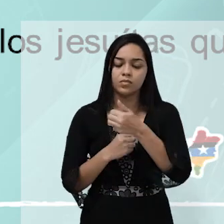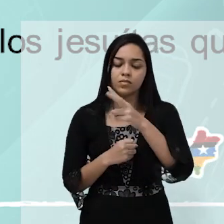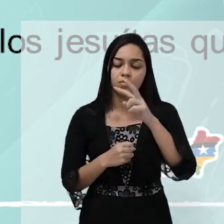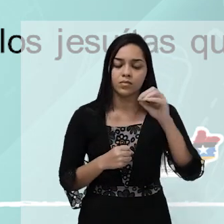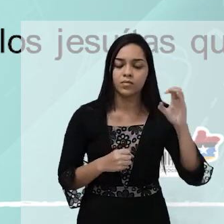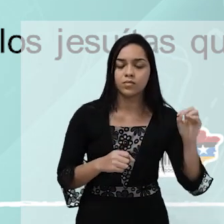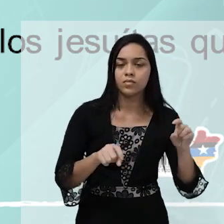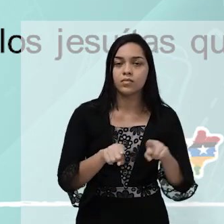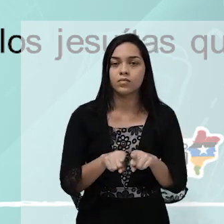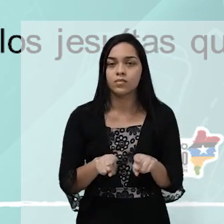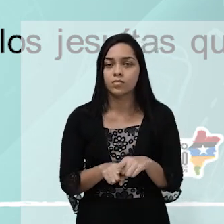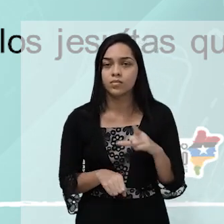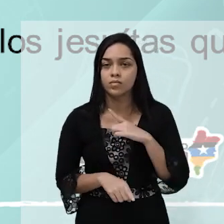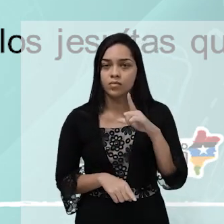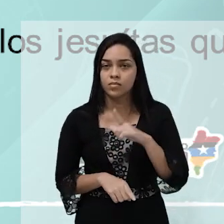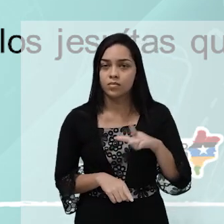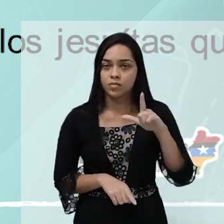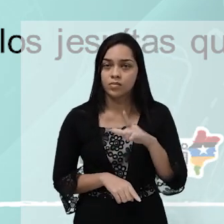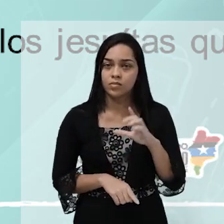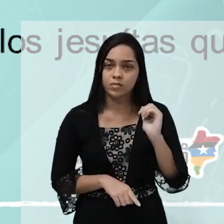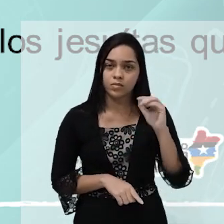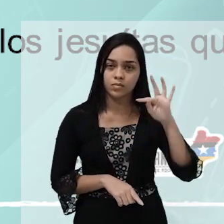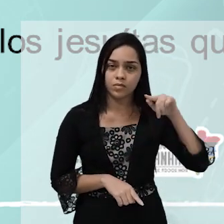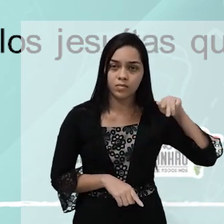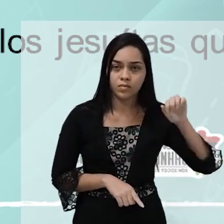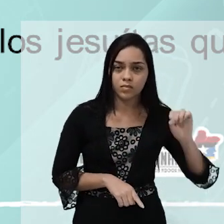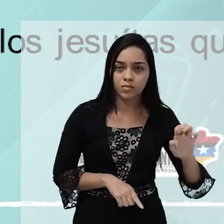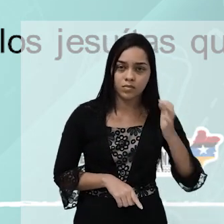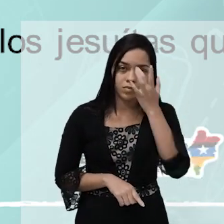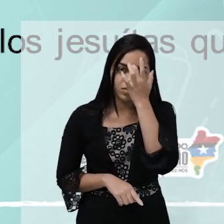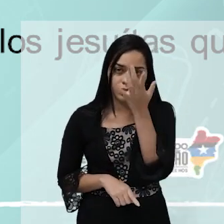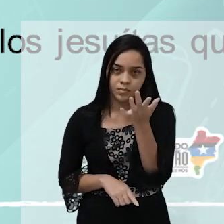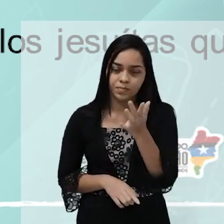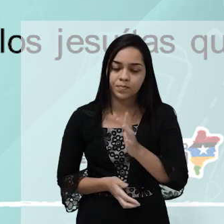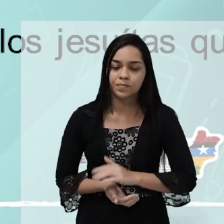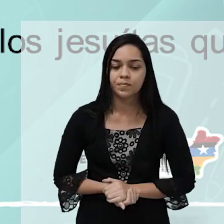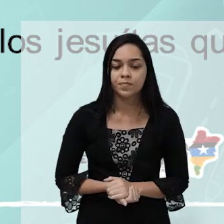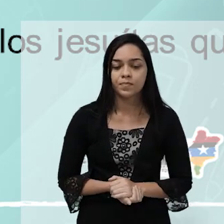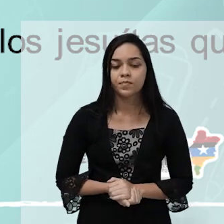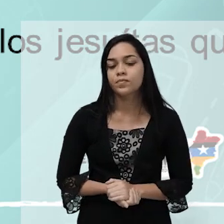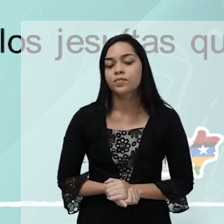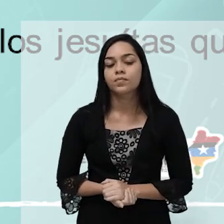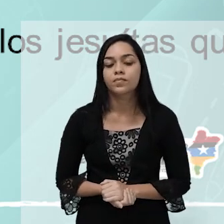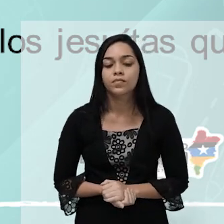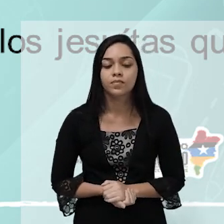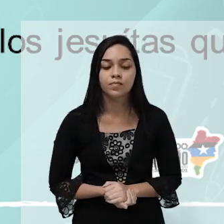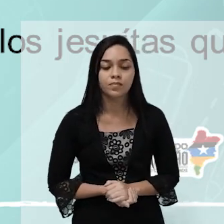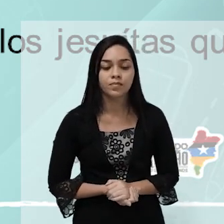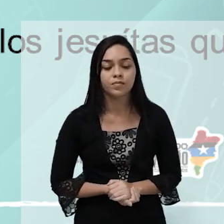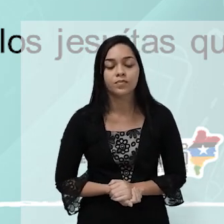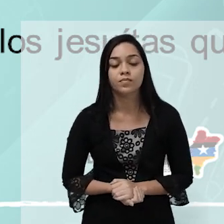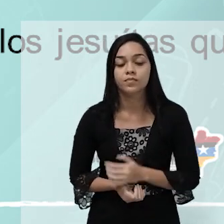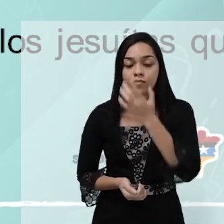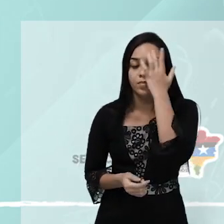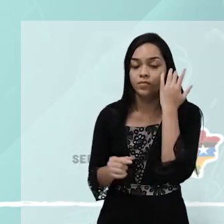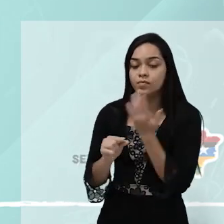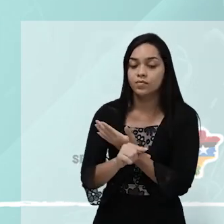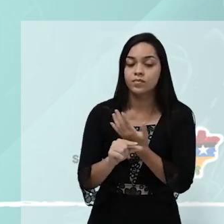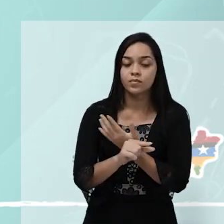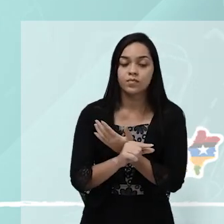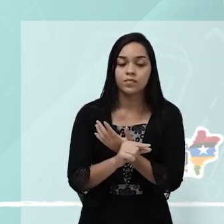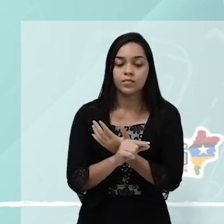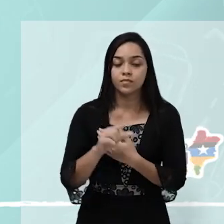de informação e a literatura de catequese. Bem fácil também, né? Vamos aqui para a próxima. Um dos